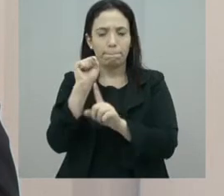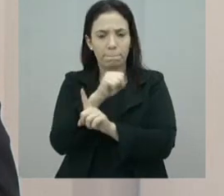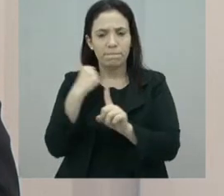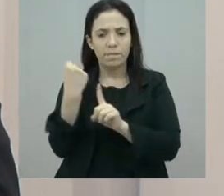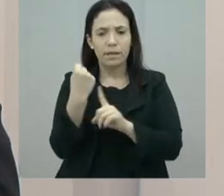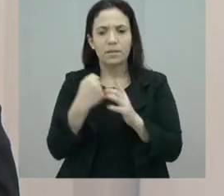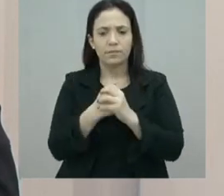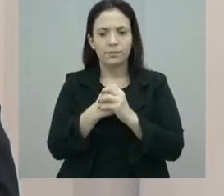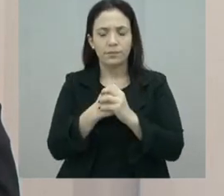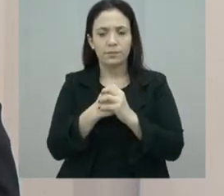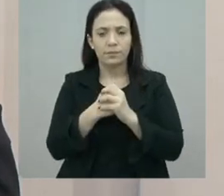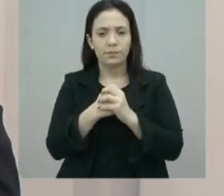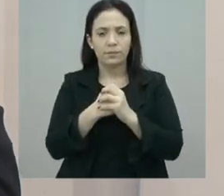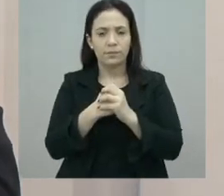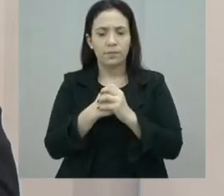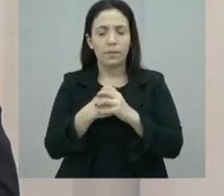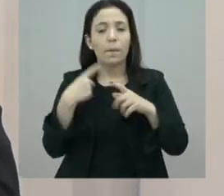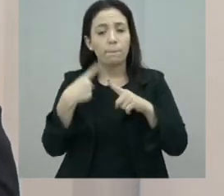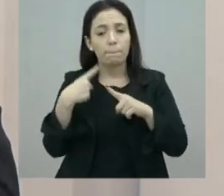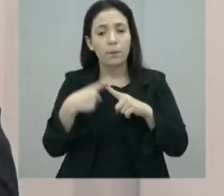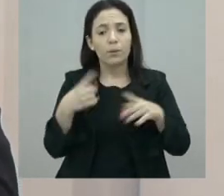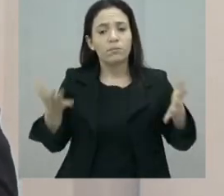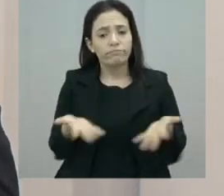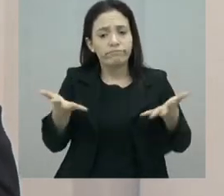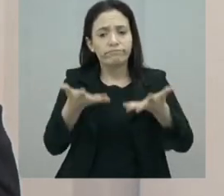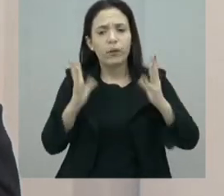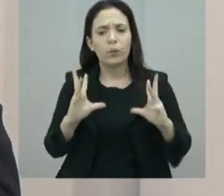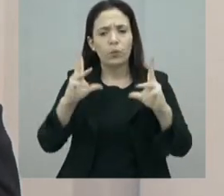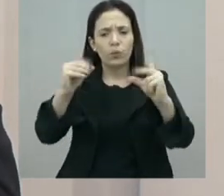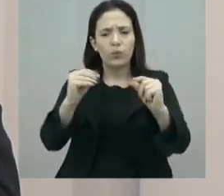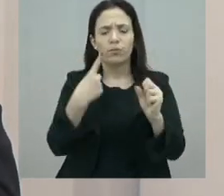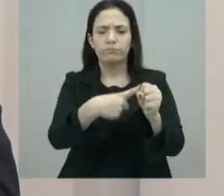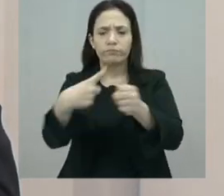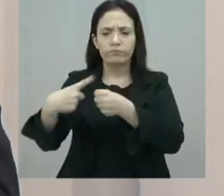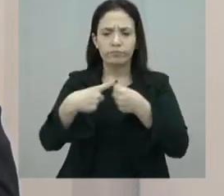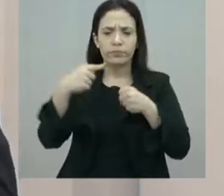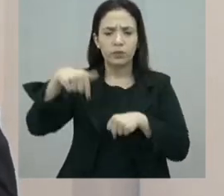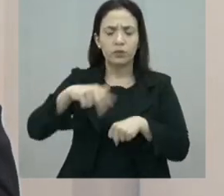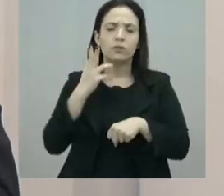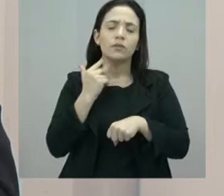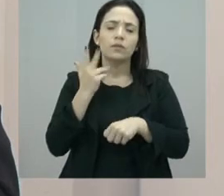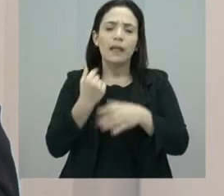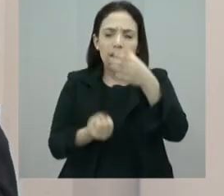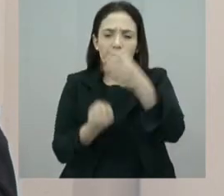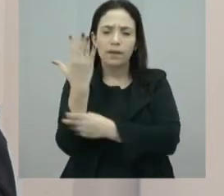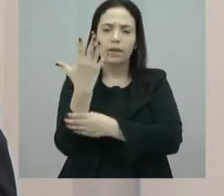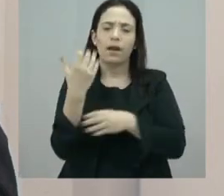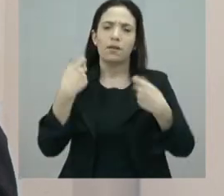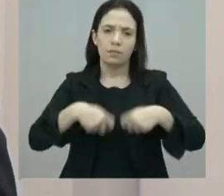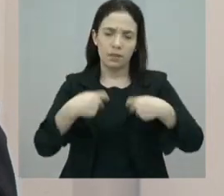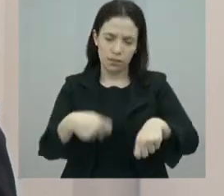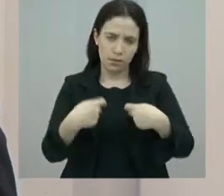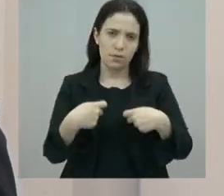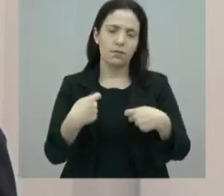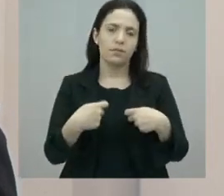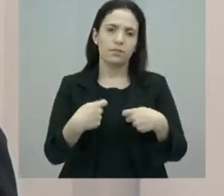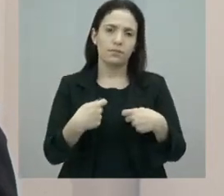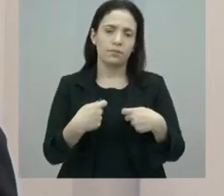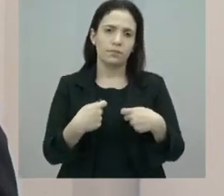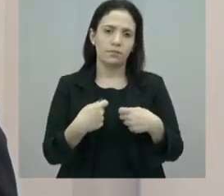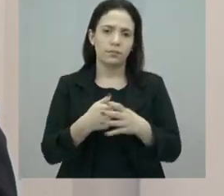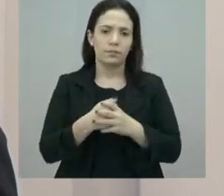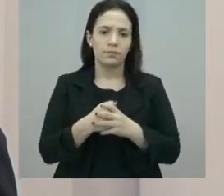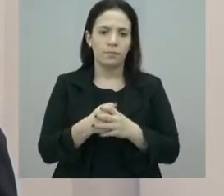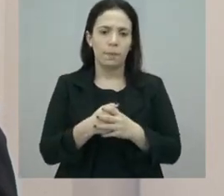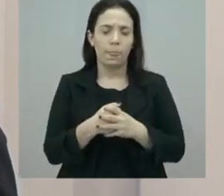Social, foi para estimular todos os municípios do Estado do Ceará a criar exatamente esses fluxos de atendimento na sua